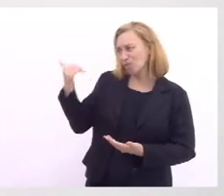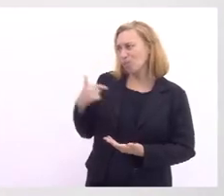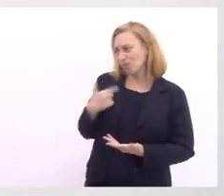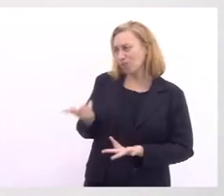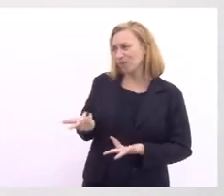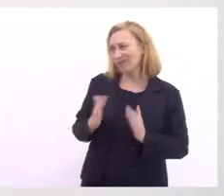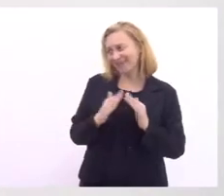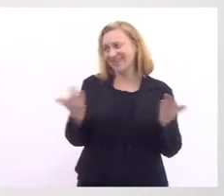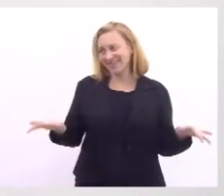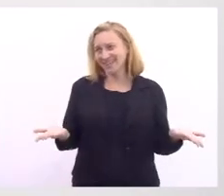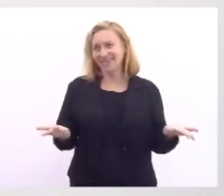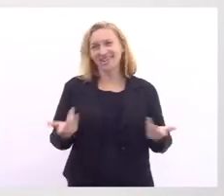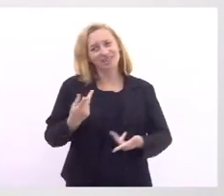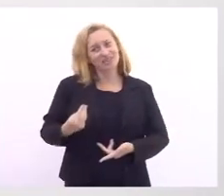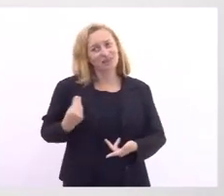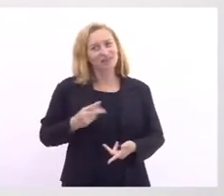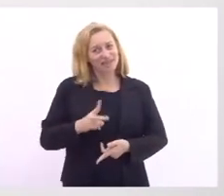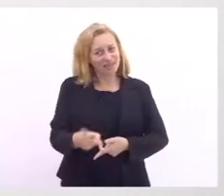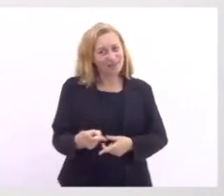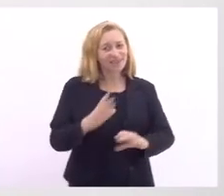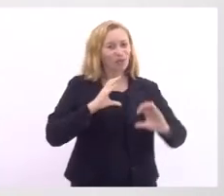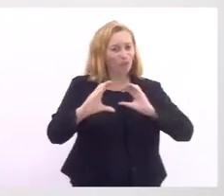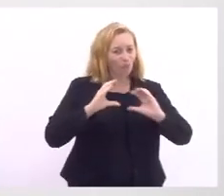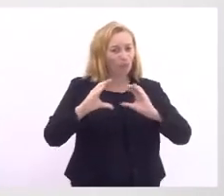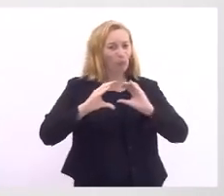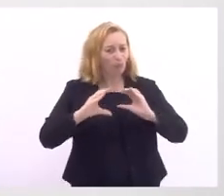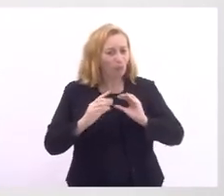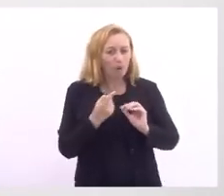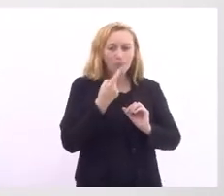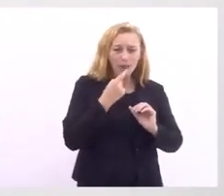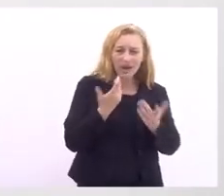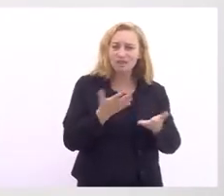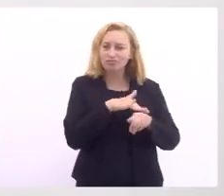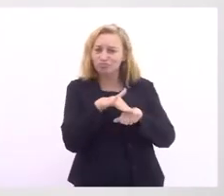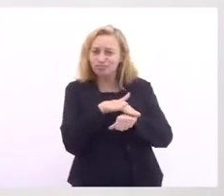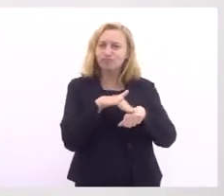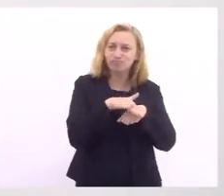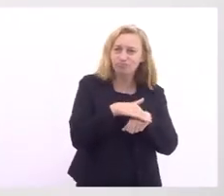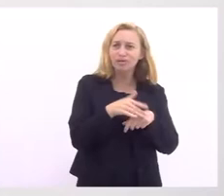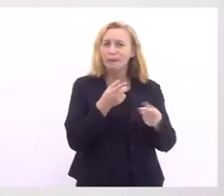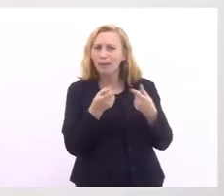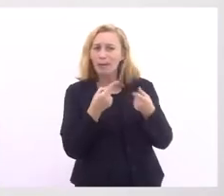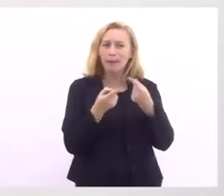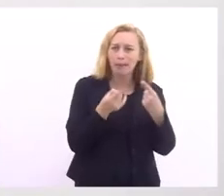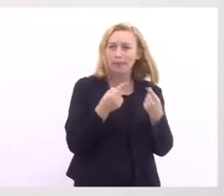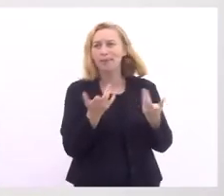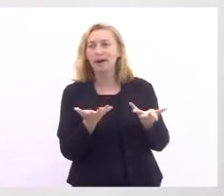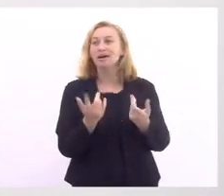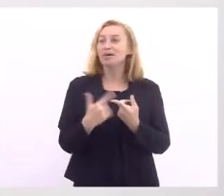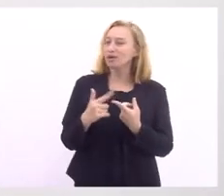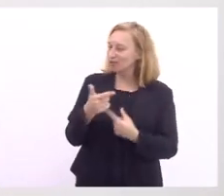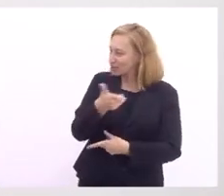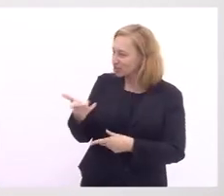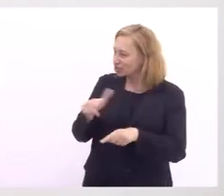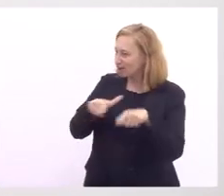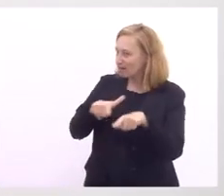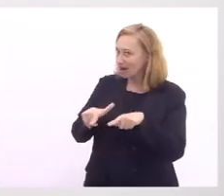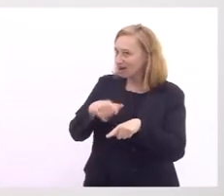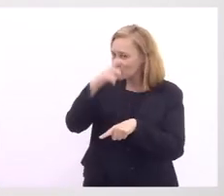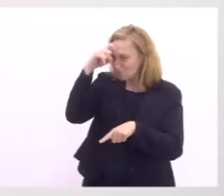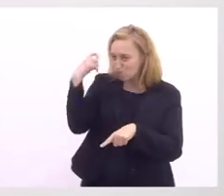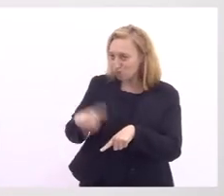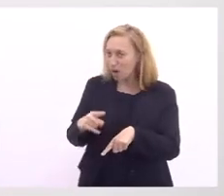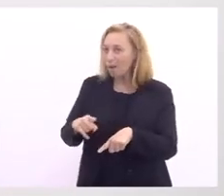equipe da casa né a gente vive sempre ali próximo num cortejo no namoro porque gente e trabalham